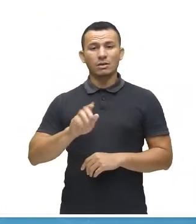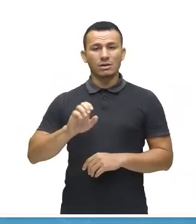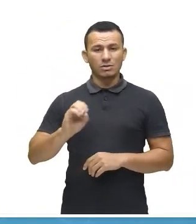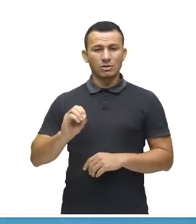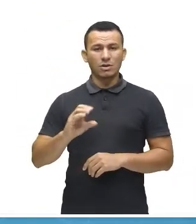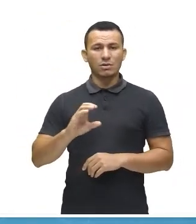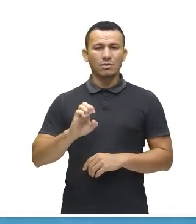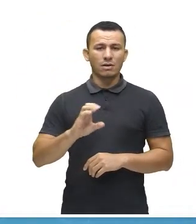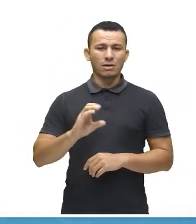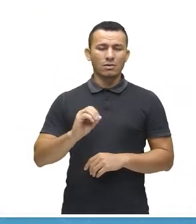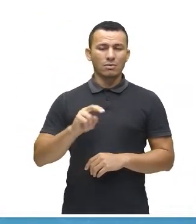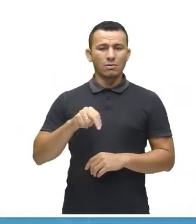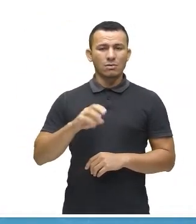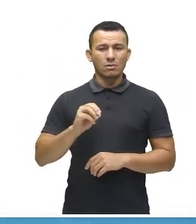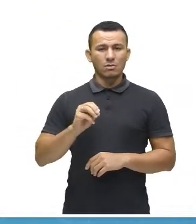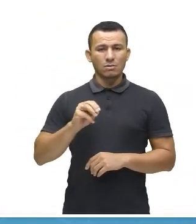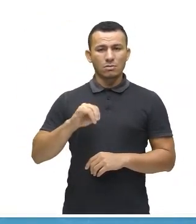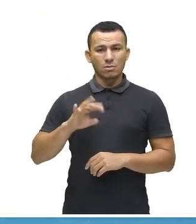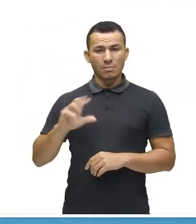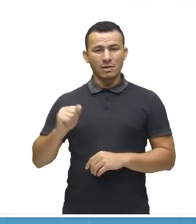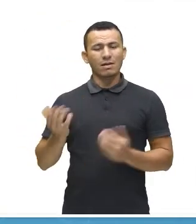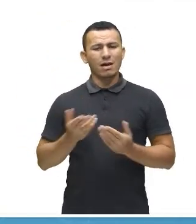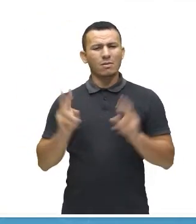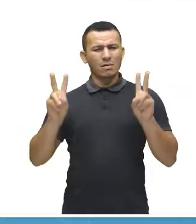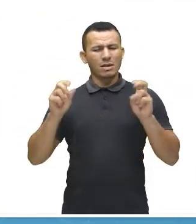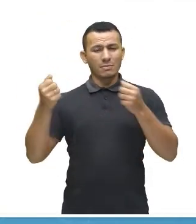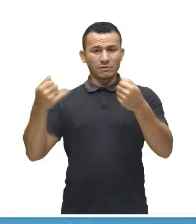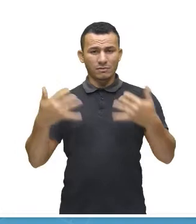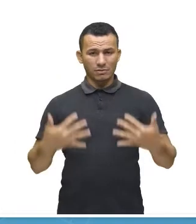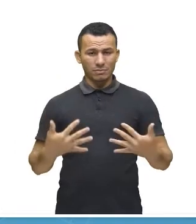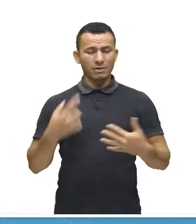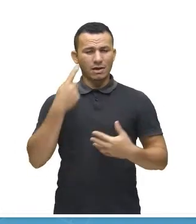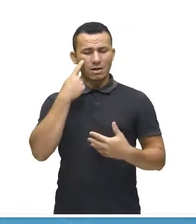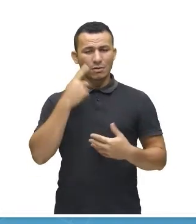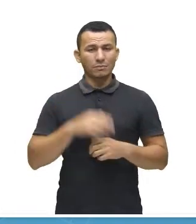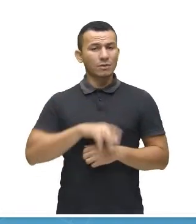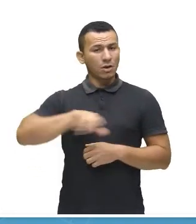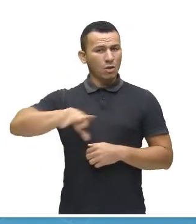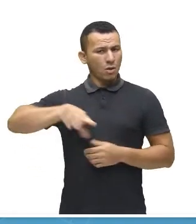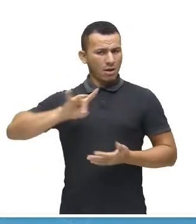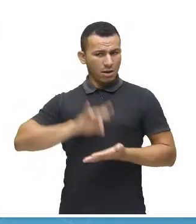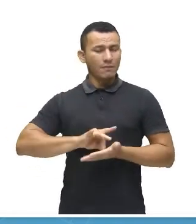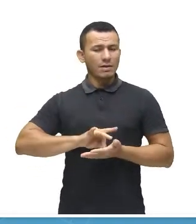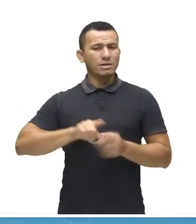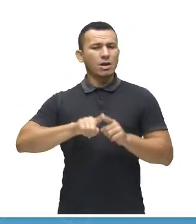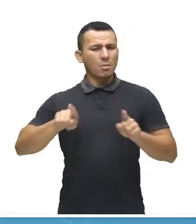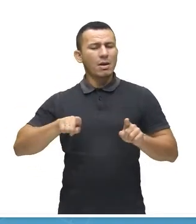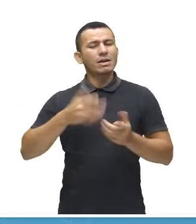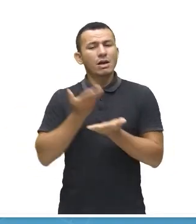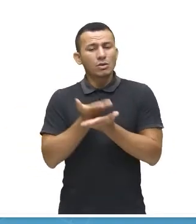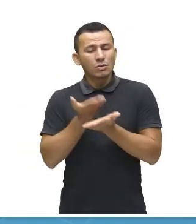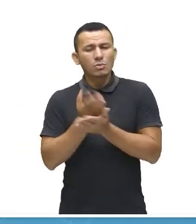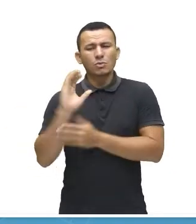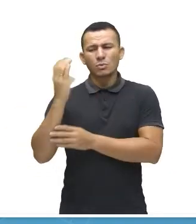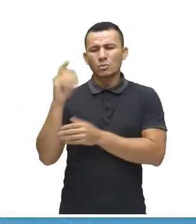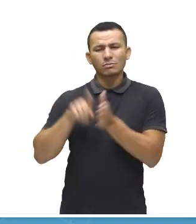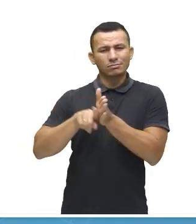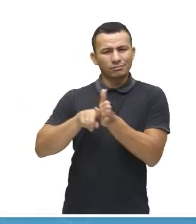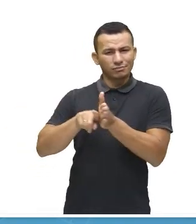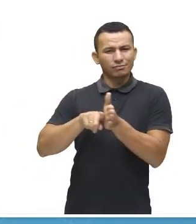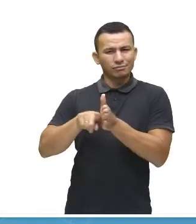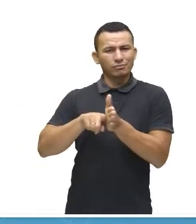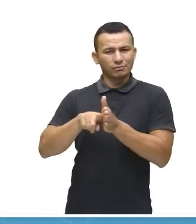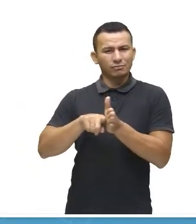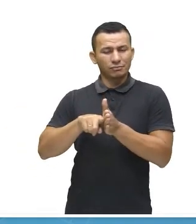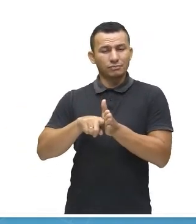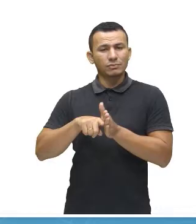né? Que é o que a gente vai ver a partir de agora. Não é uma divisão oficial, tá bom? Mas é um estudo que vem muito nos